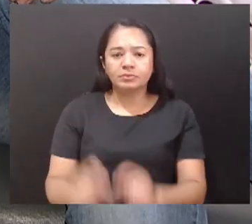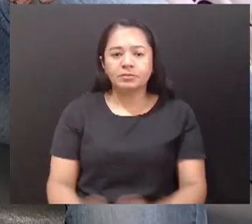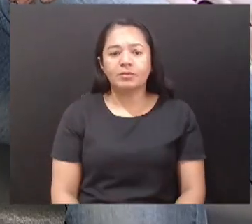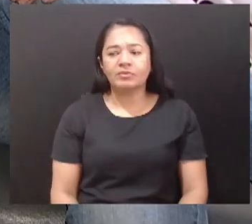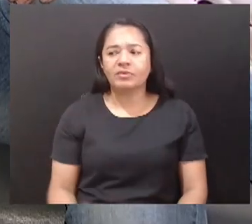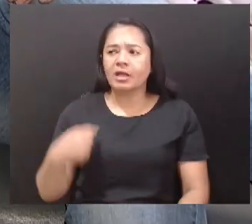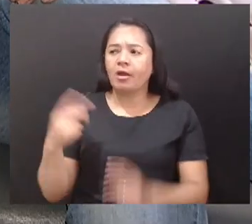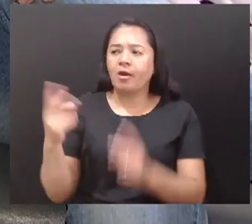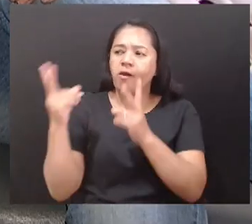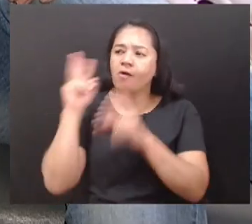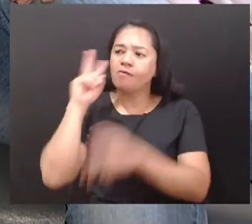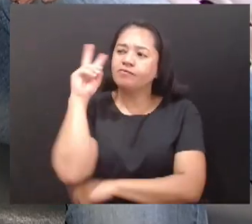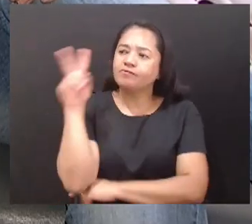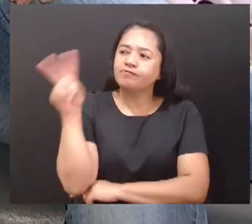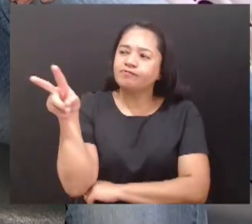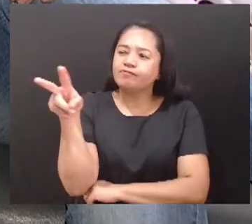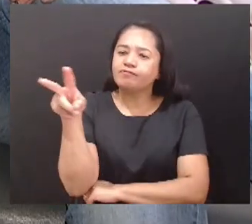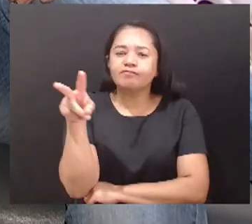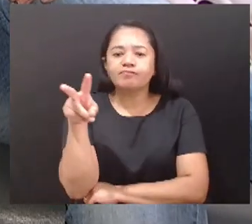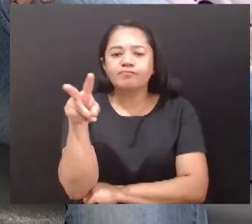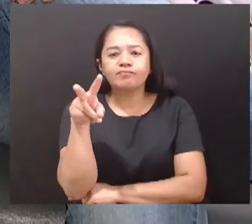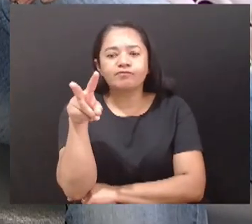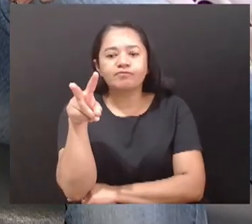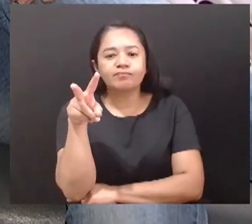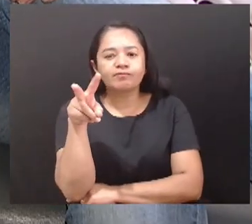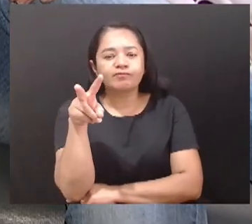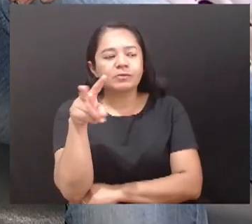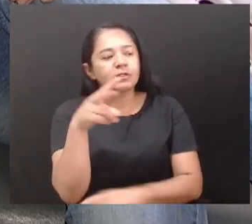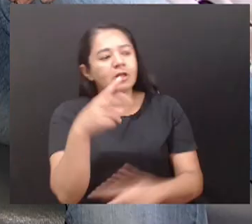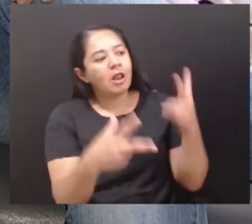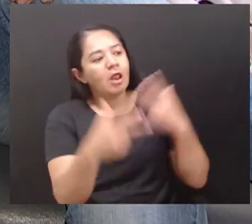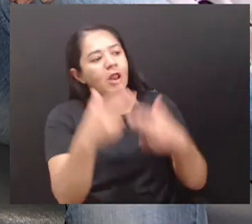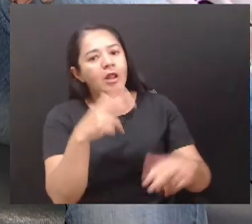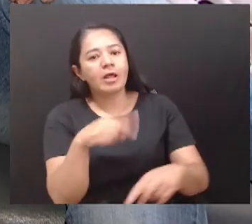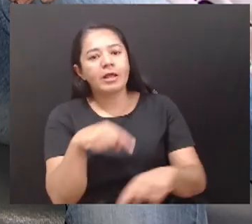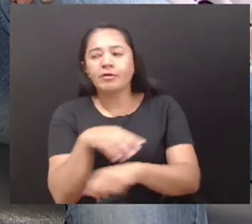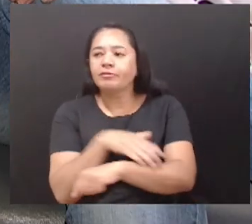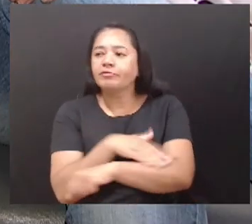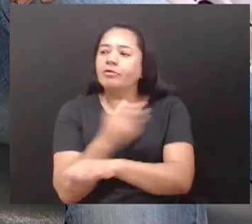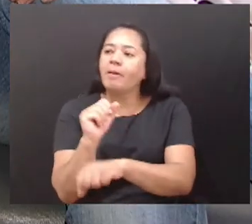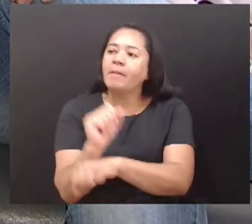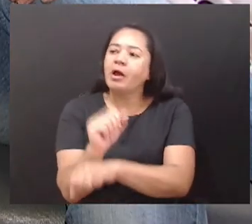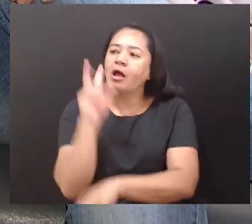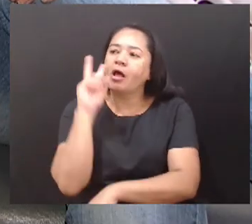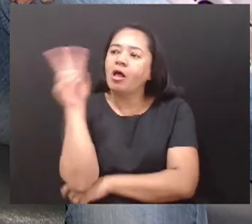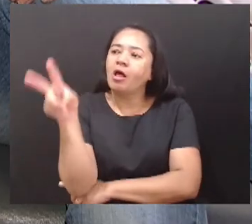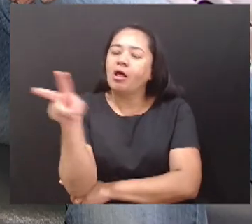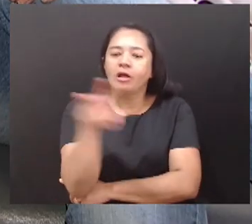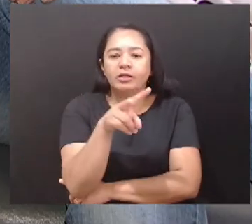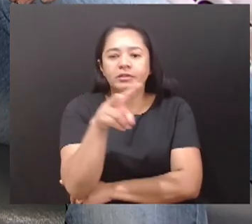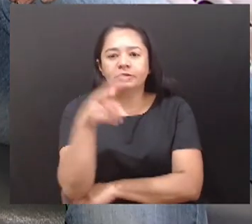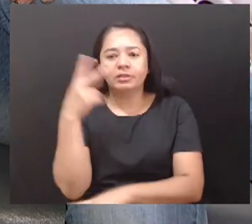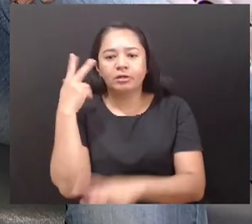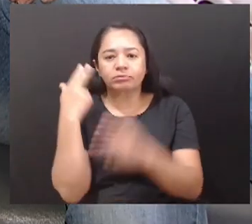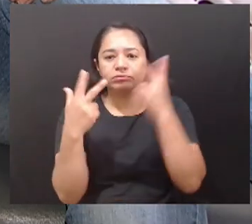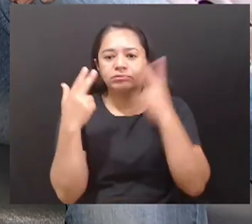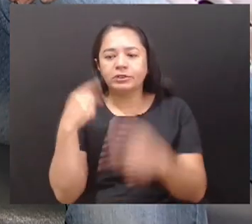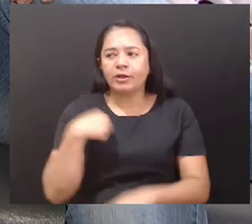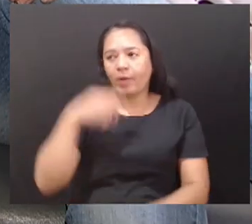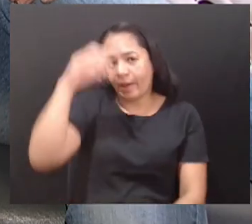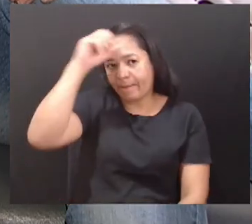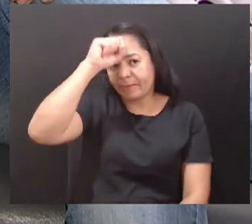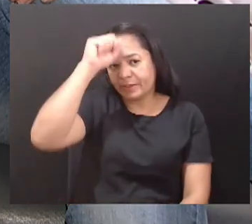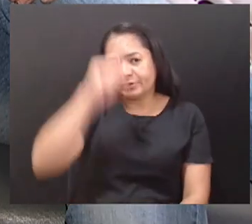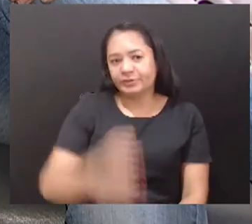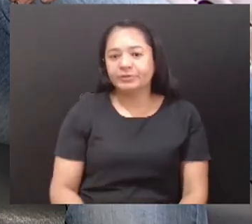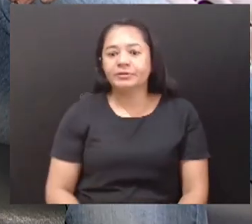tanto dos outros clientes, que eu ficava o dia todo vendo ele cortar, e aí também eu comecei